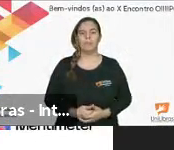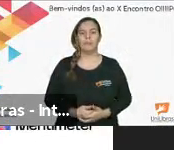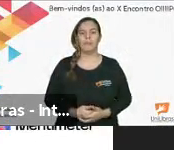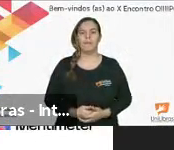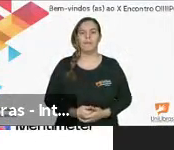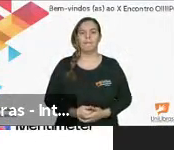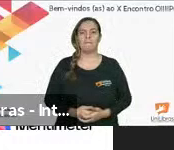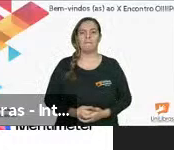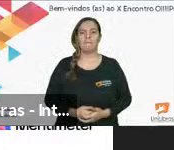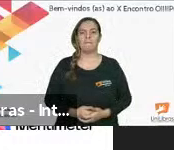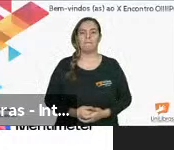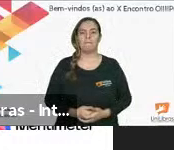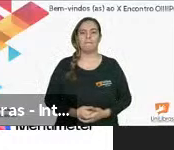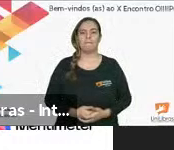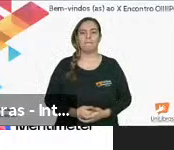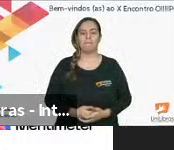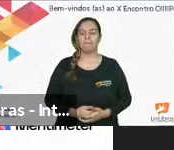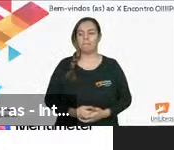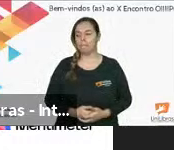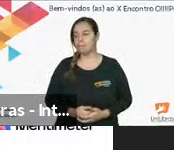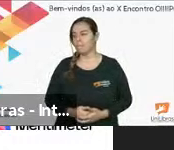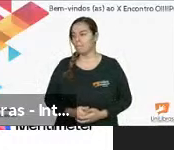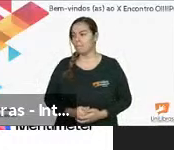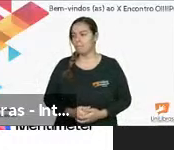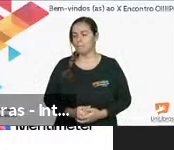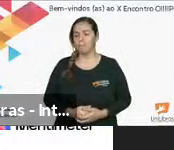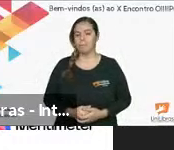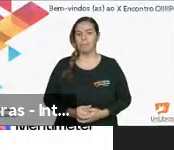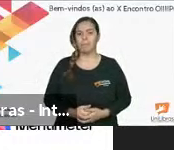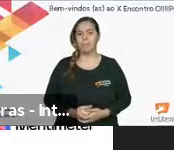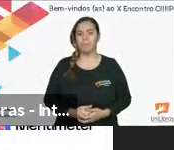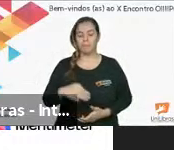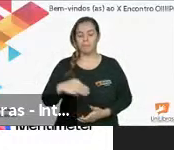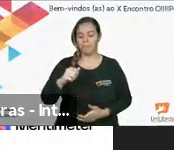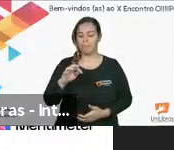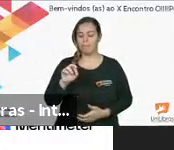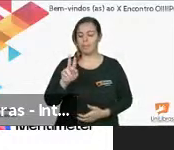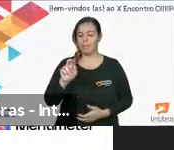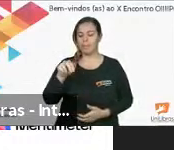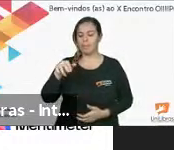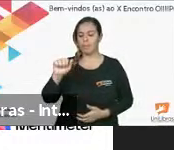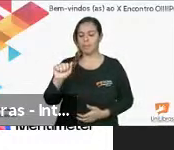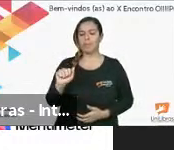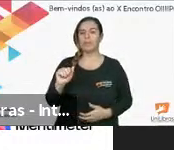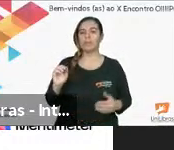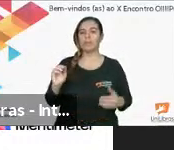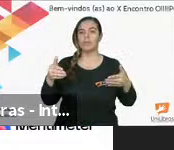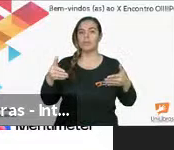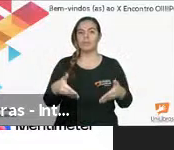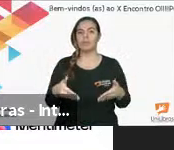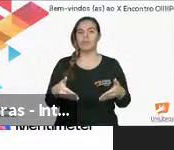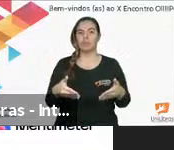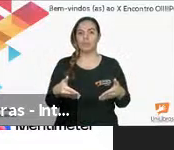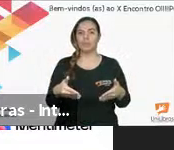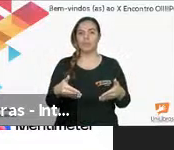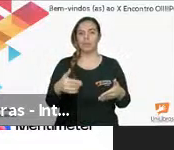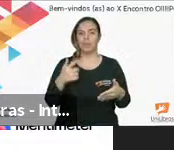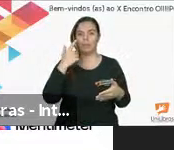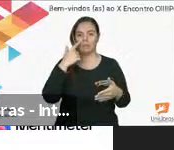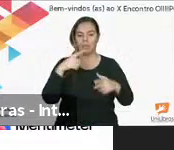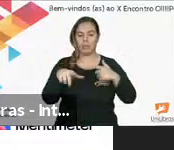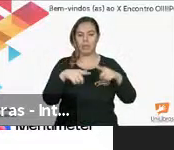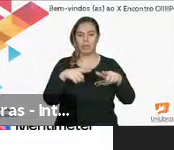com essas experiências. O Maturana, quando chega e vai trabalhar com